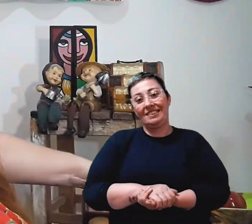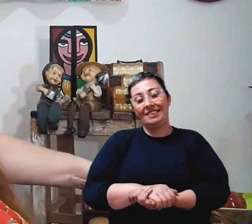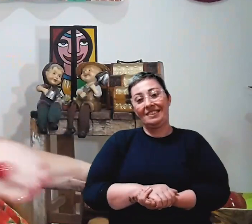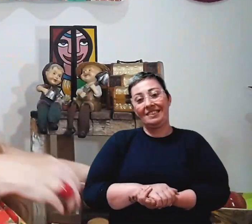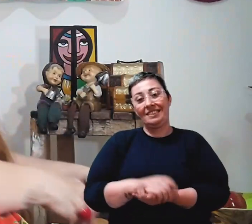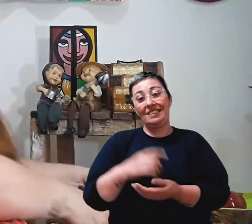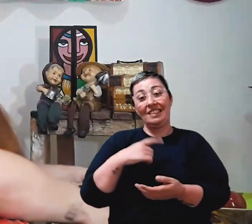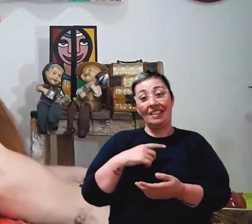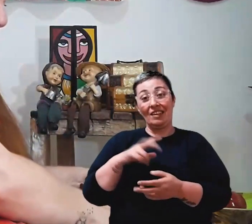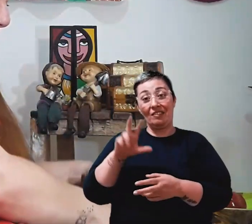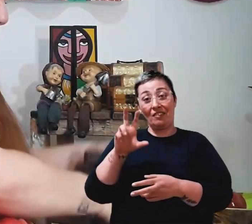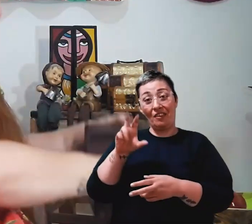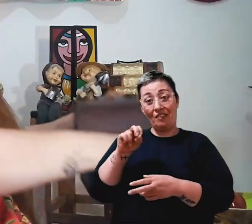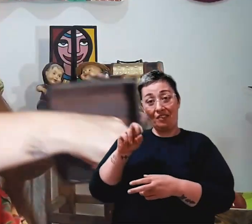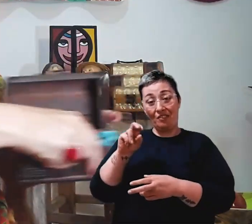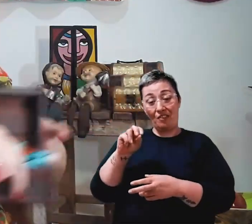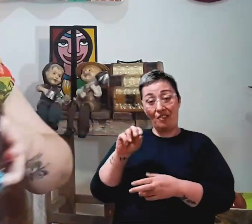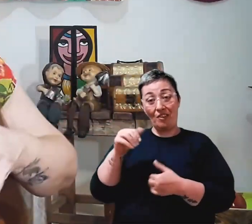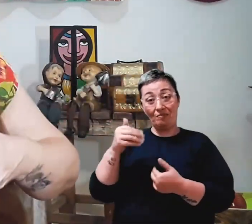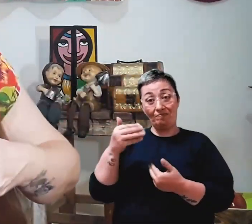E a minha avó então